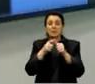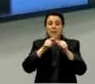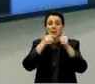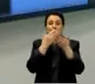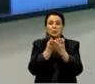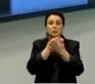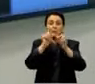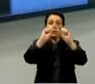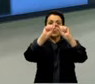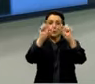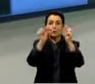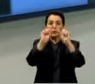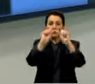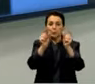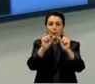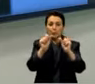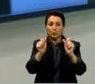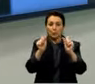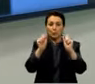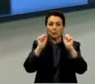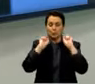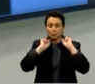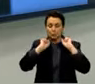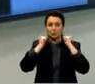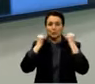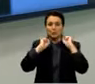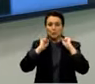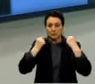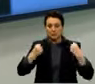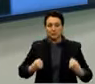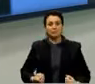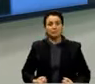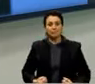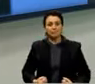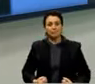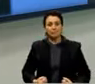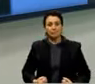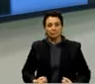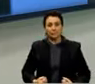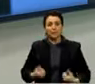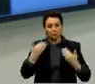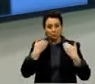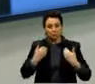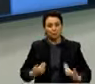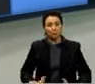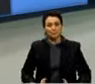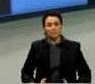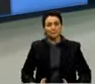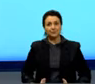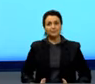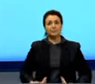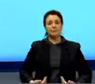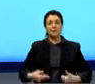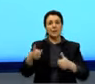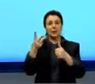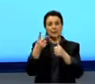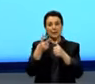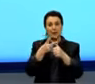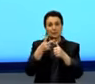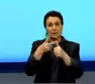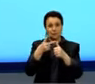em forma de sistemas. Então, vai estudar os sistemas do corpo. E na